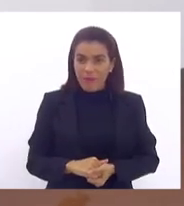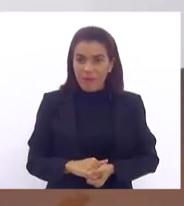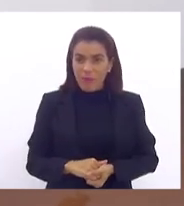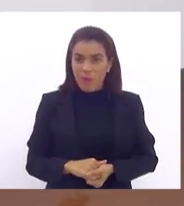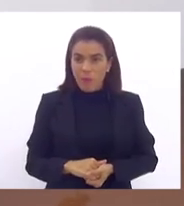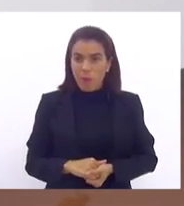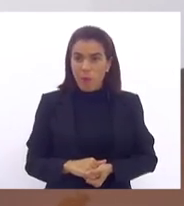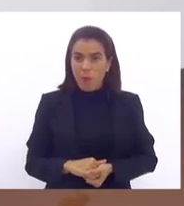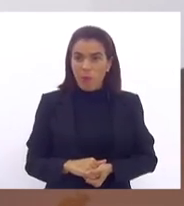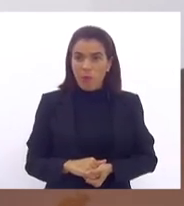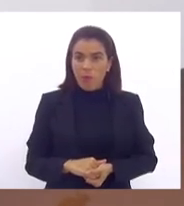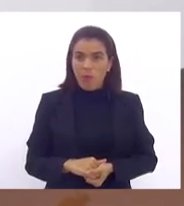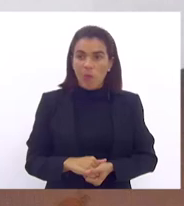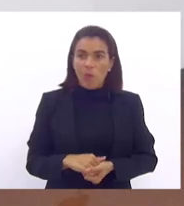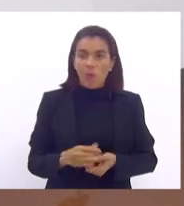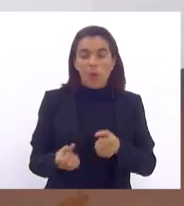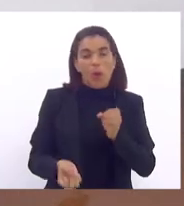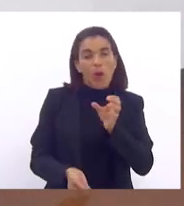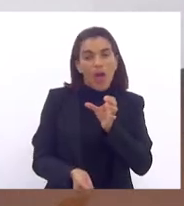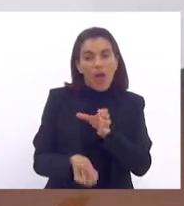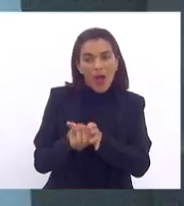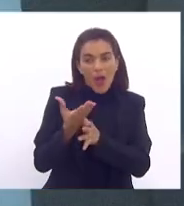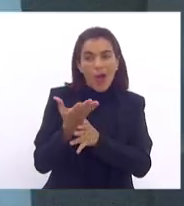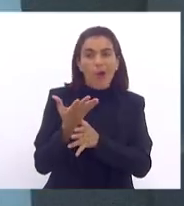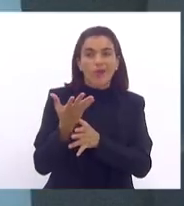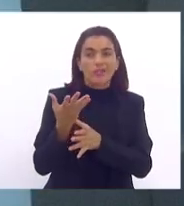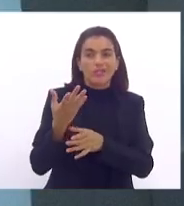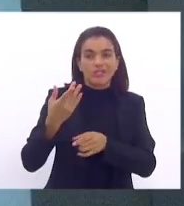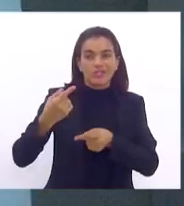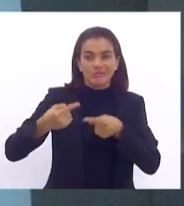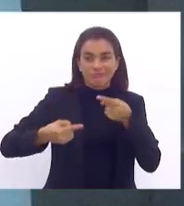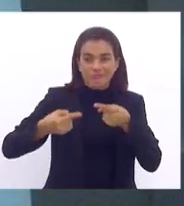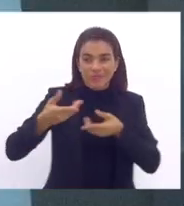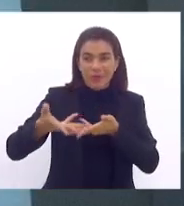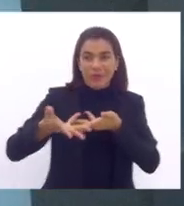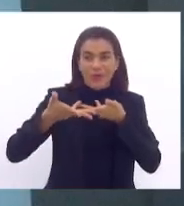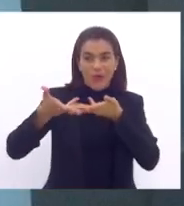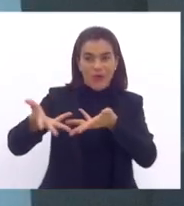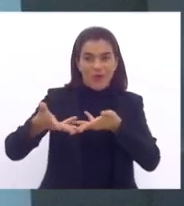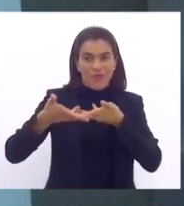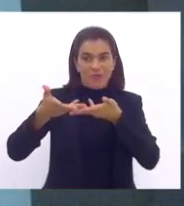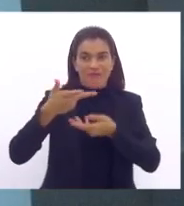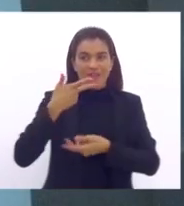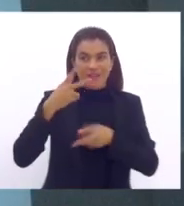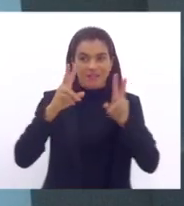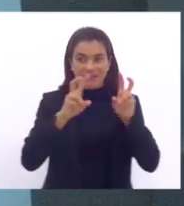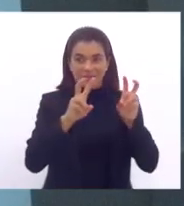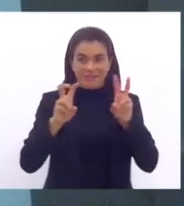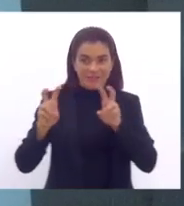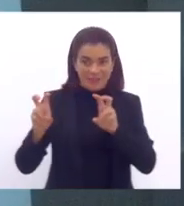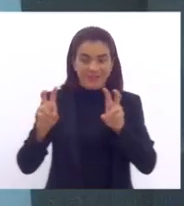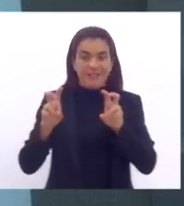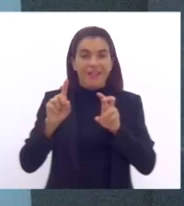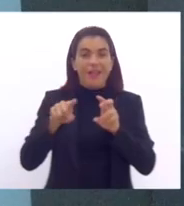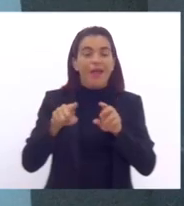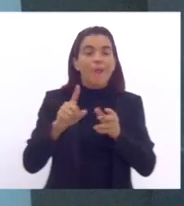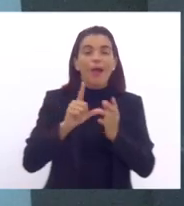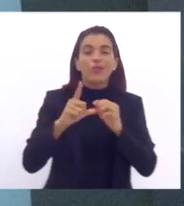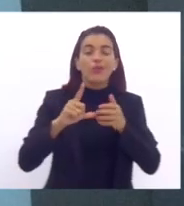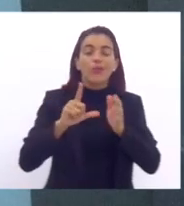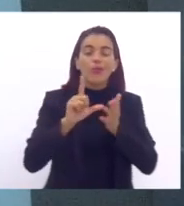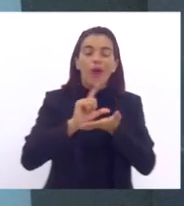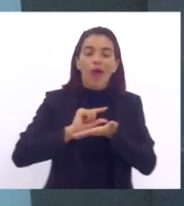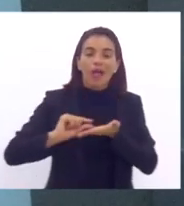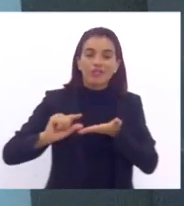Eh toda a origem desse dessas dessas desses convites que eu venho recebendo para falar sobre esse assunto Vem de um artigo que eu